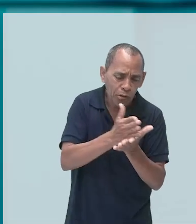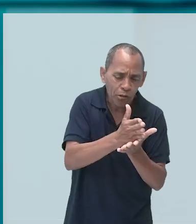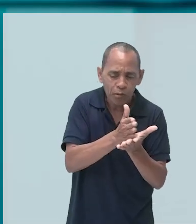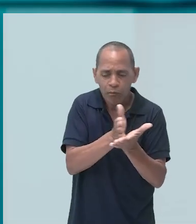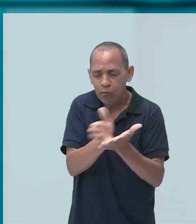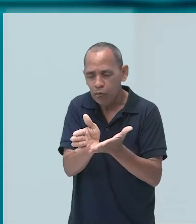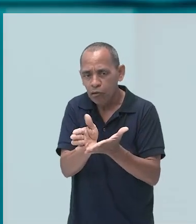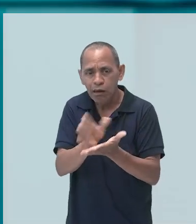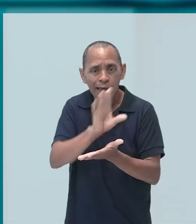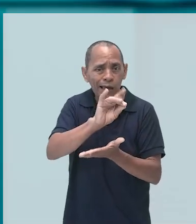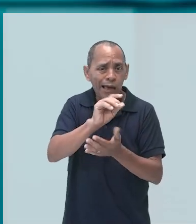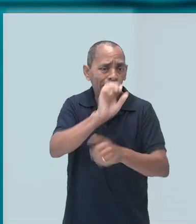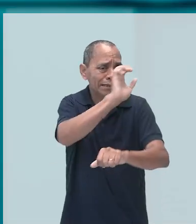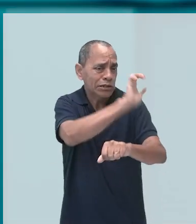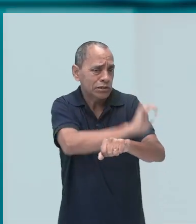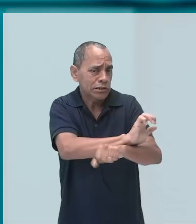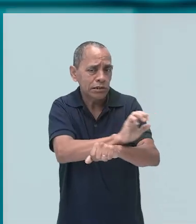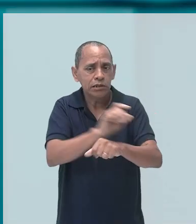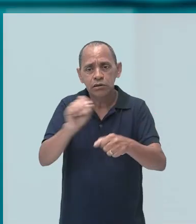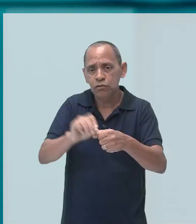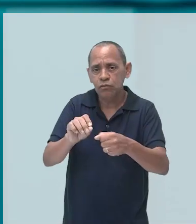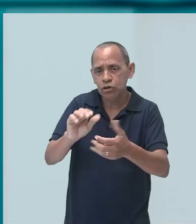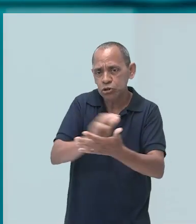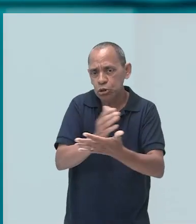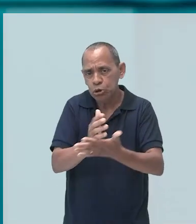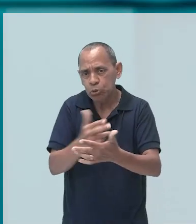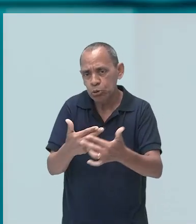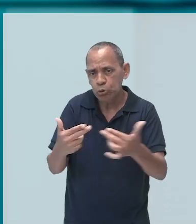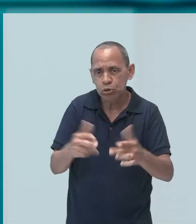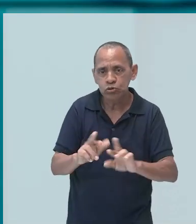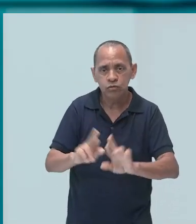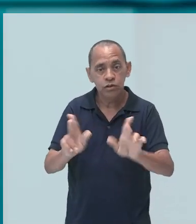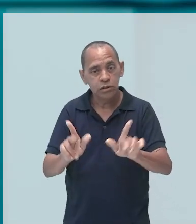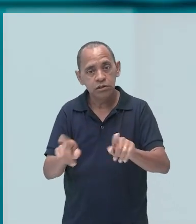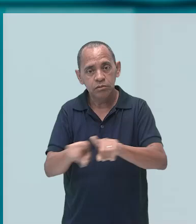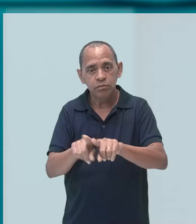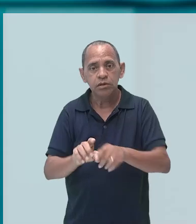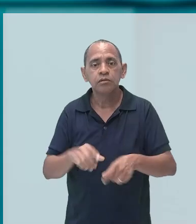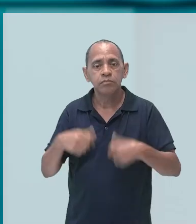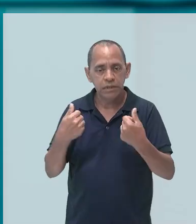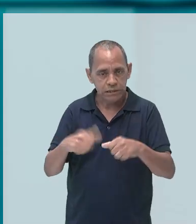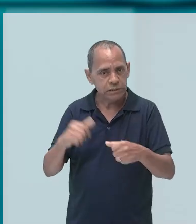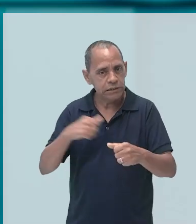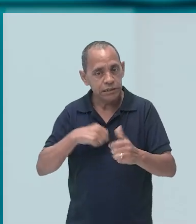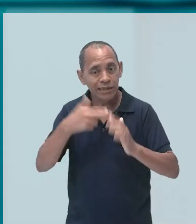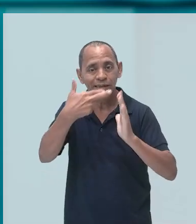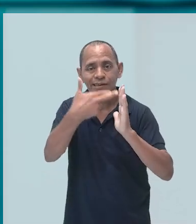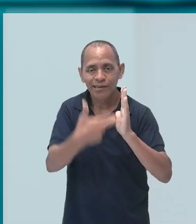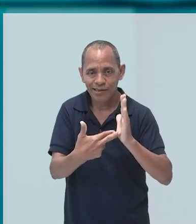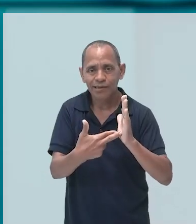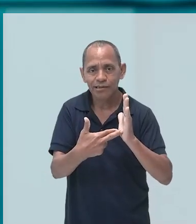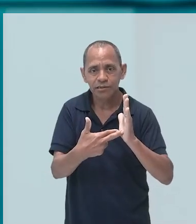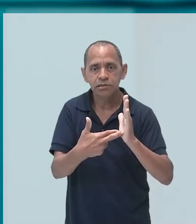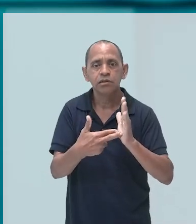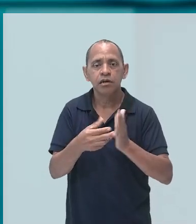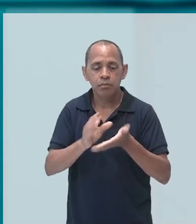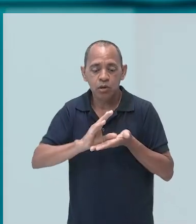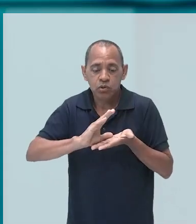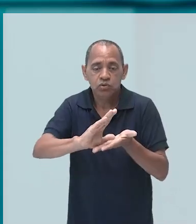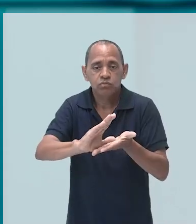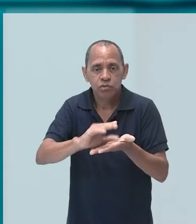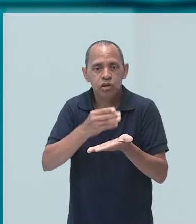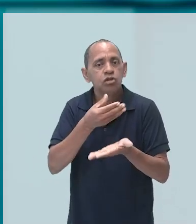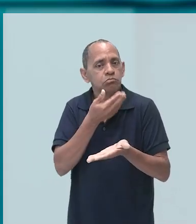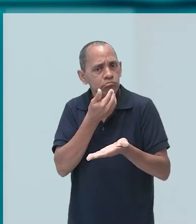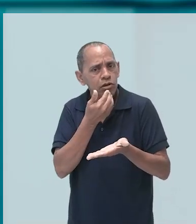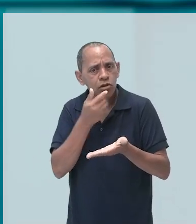lado, né? Cada estado faz uma coisa, cada cidade faz uma coisa. É necessário ter regulamentação para que os investimentos